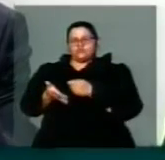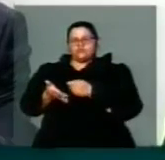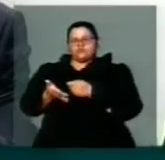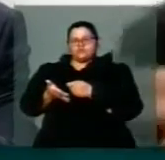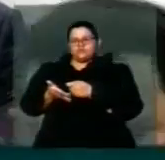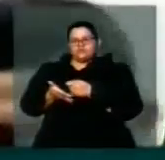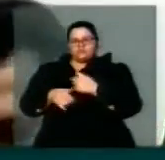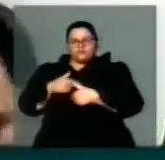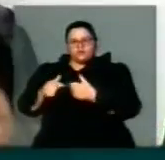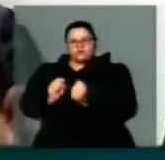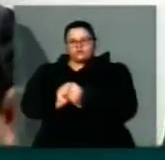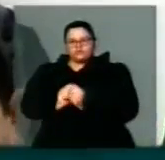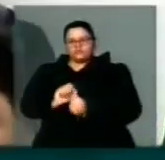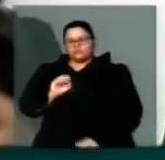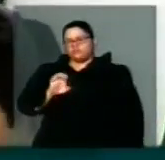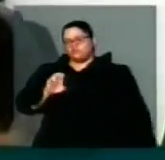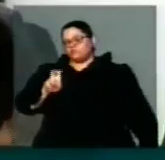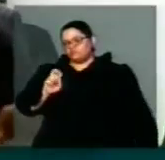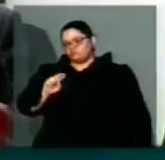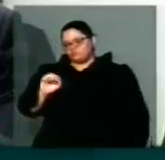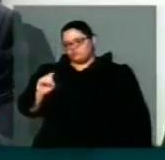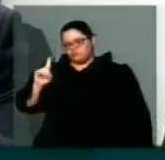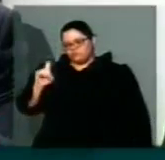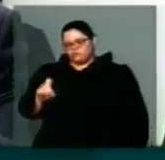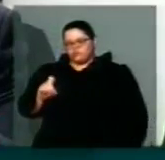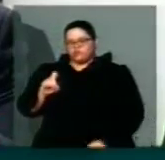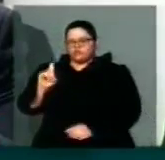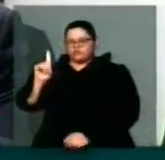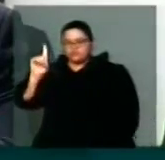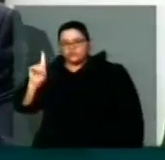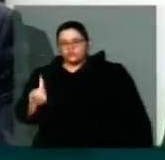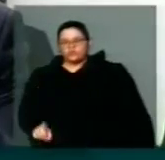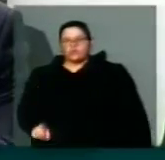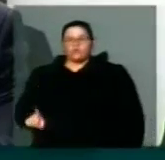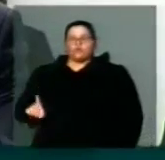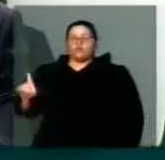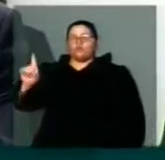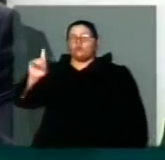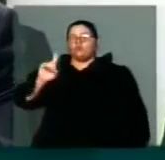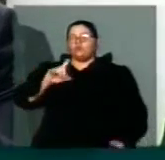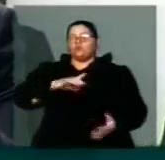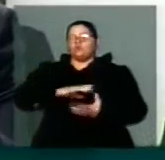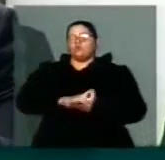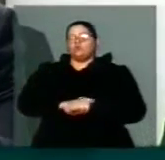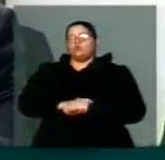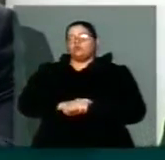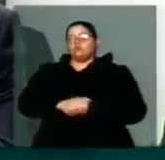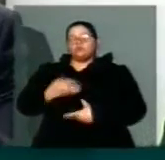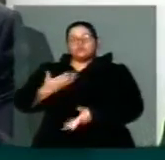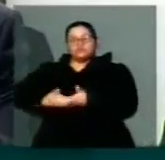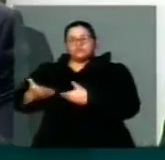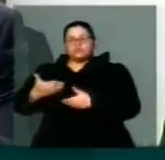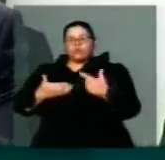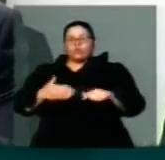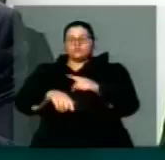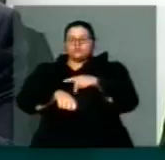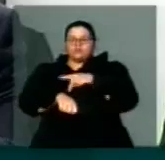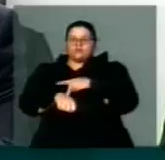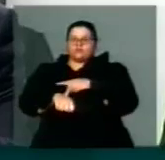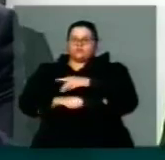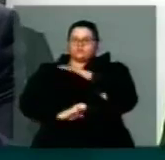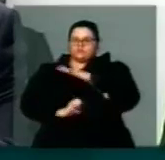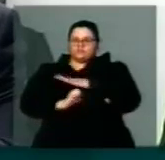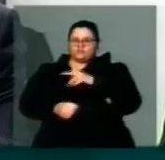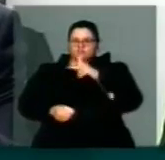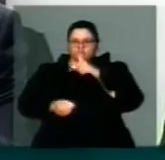o Severo para a diretoria internacional da Petrobras. E que quando o Tribunal de Contas da União começou a